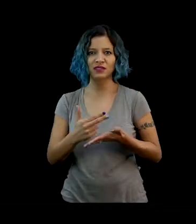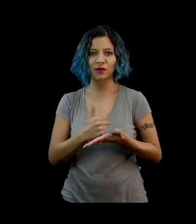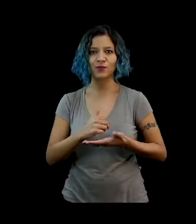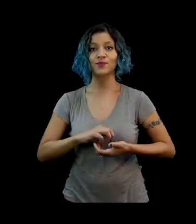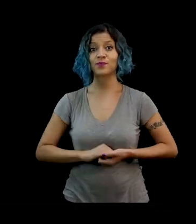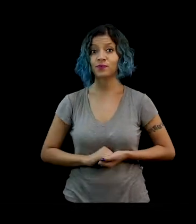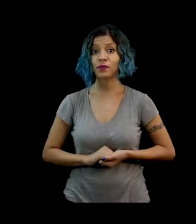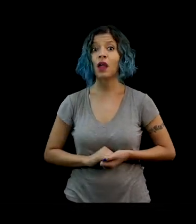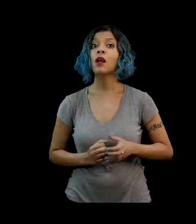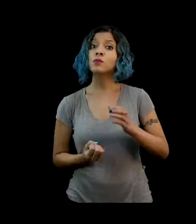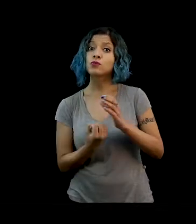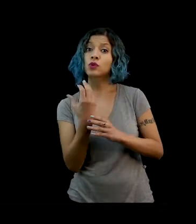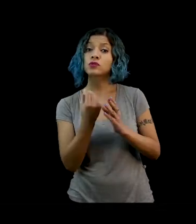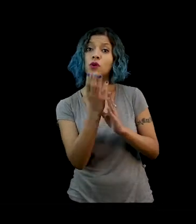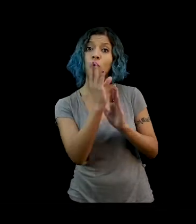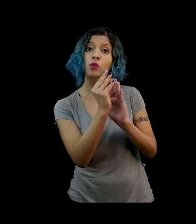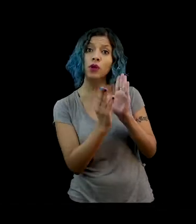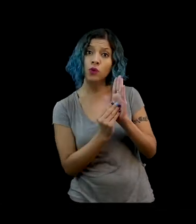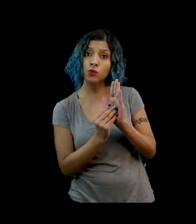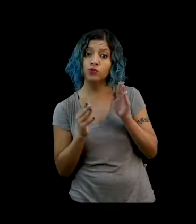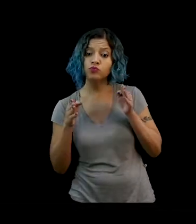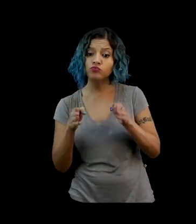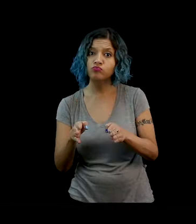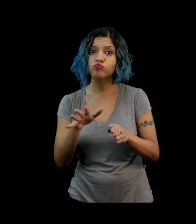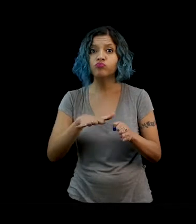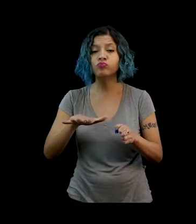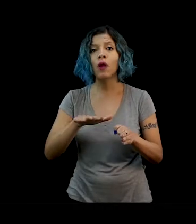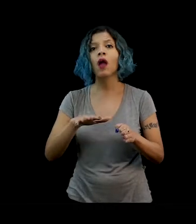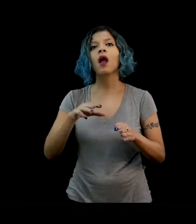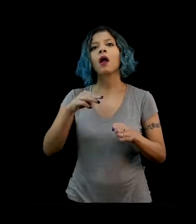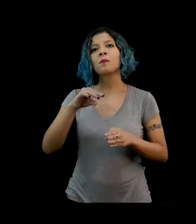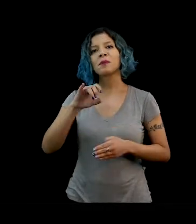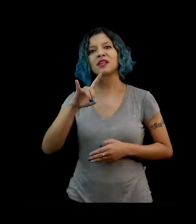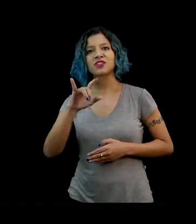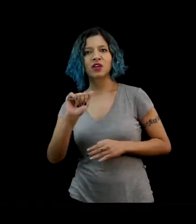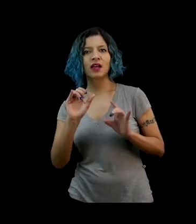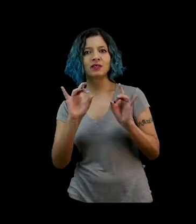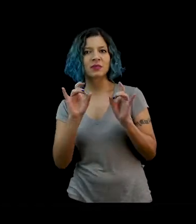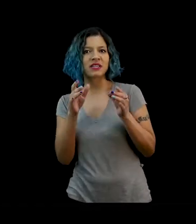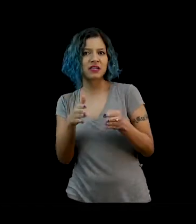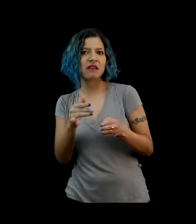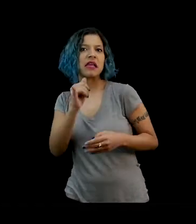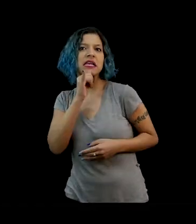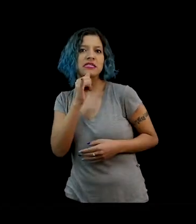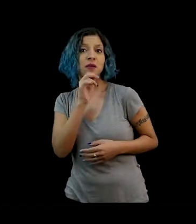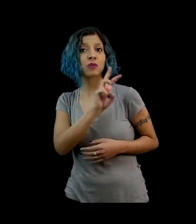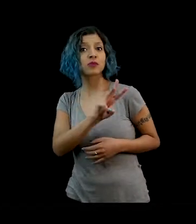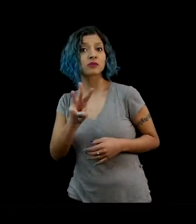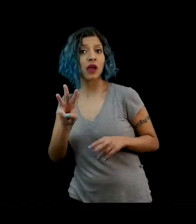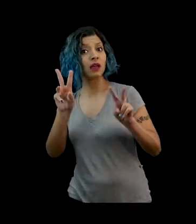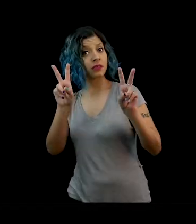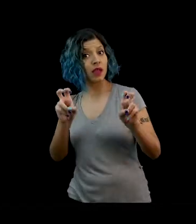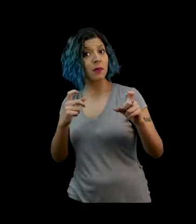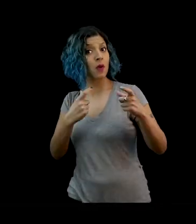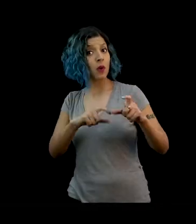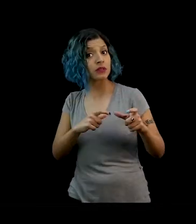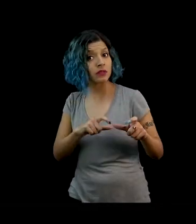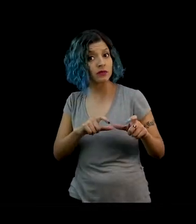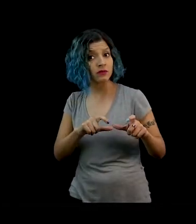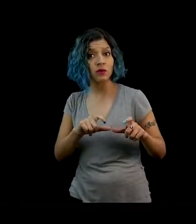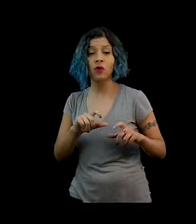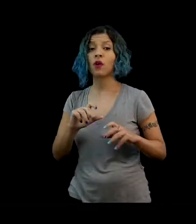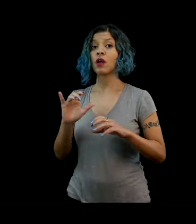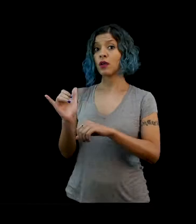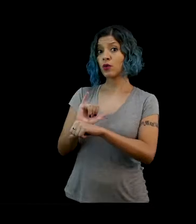para mídias especializadas então eu me interesso em colaborar com sites sobre quadrinhos vídeos no